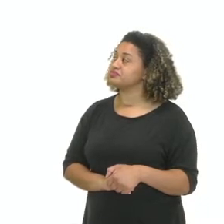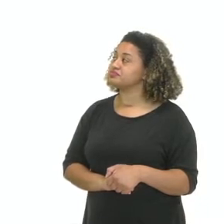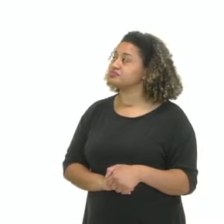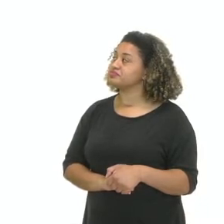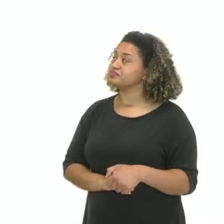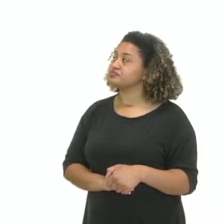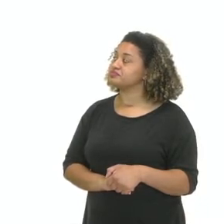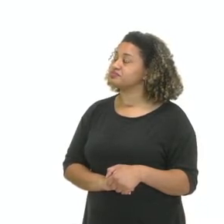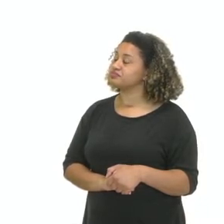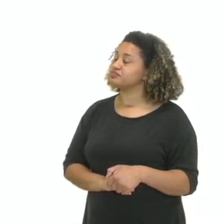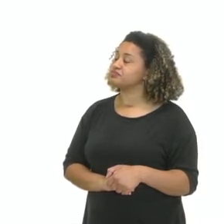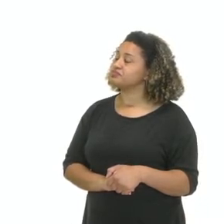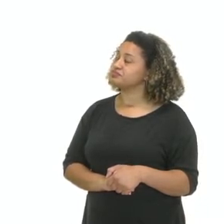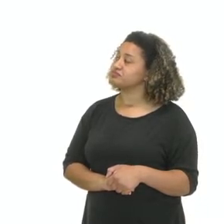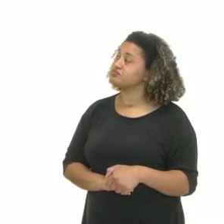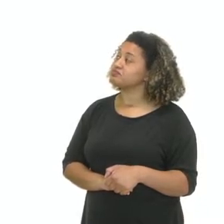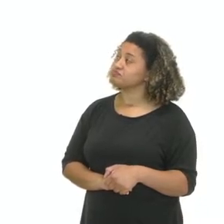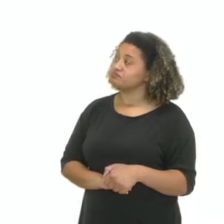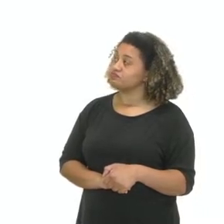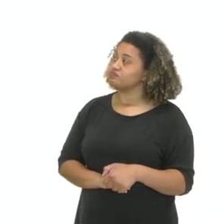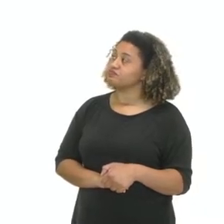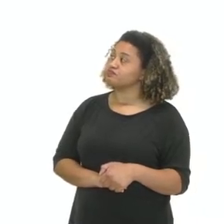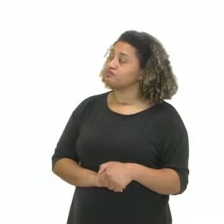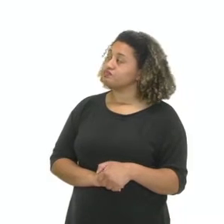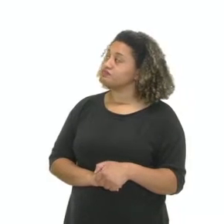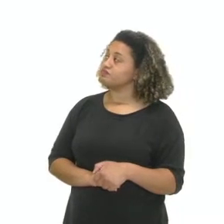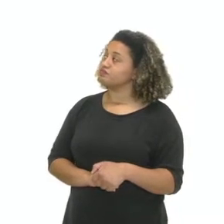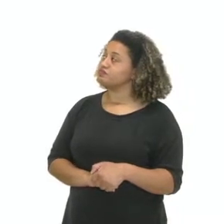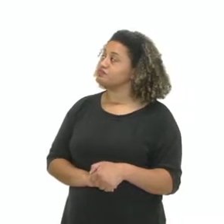anti-hipocondríaco, destinado a aliviar a nossa